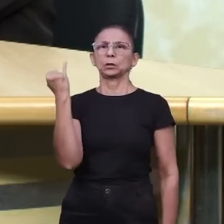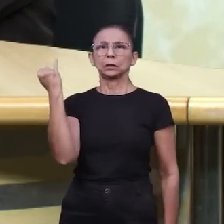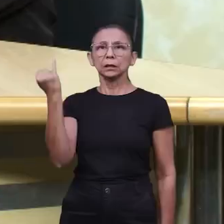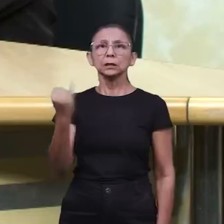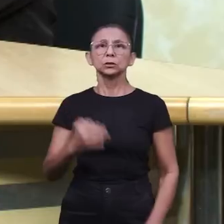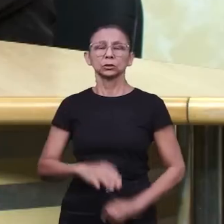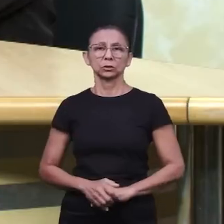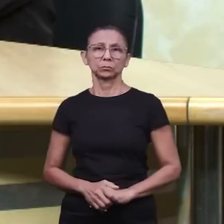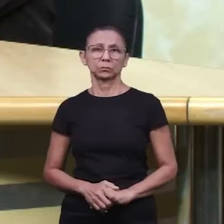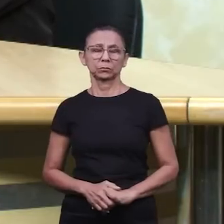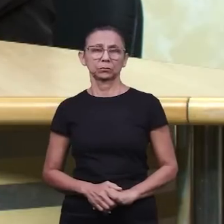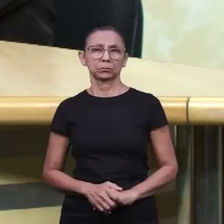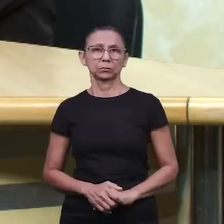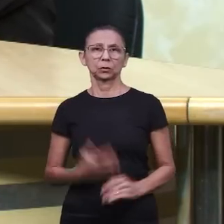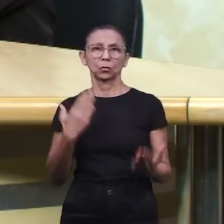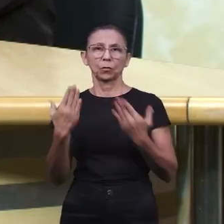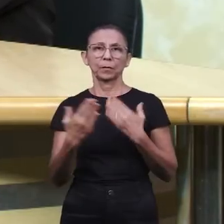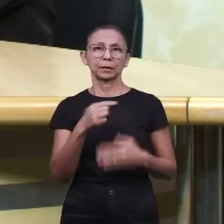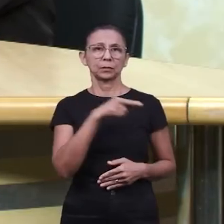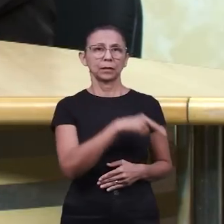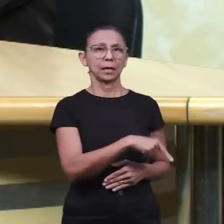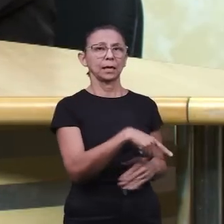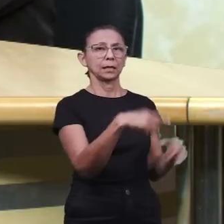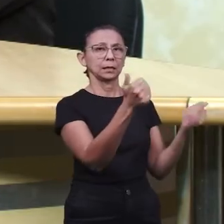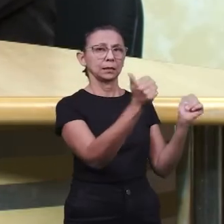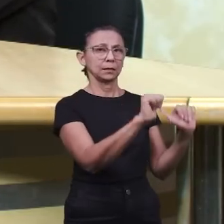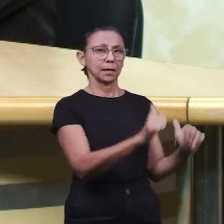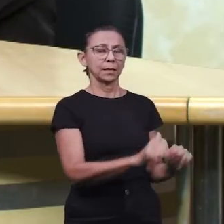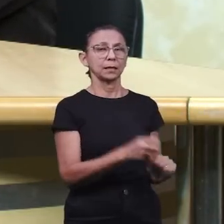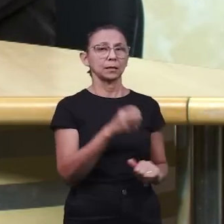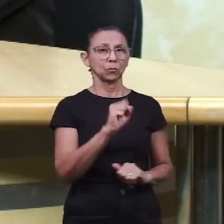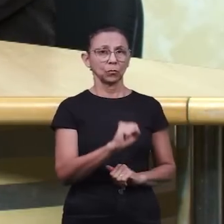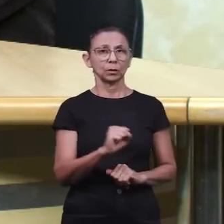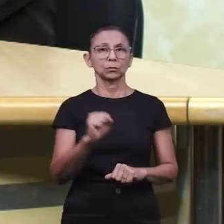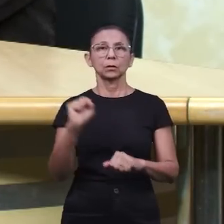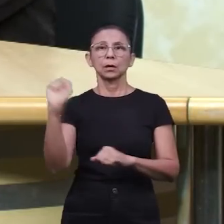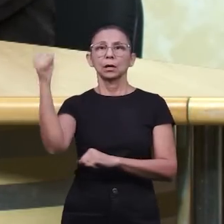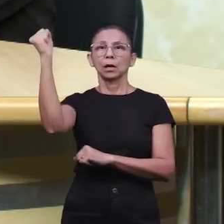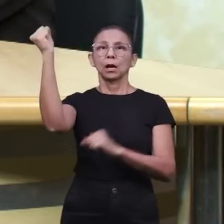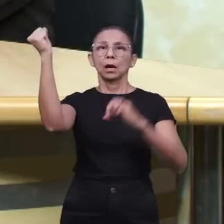Deus. Quando adorasse a estátua, estava adorando a ele.